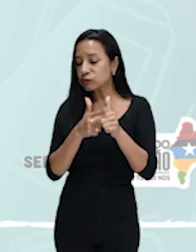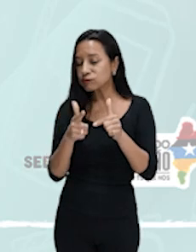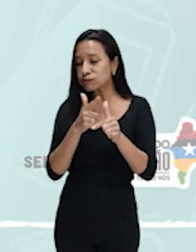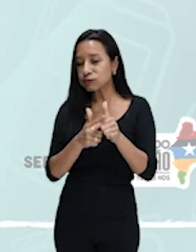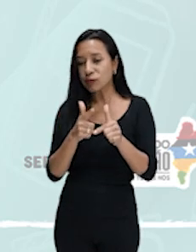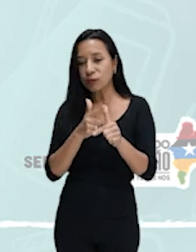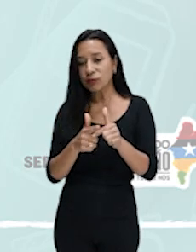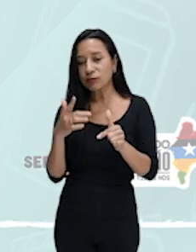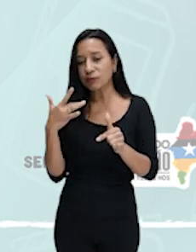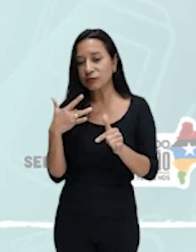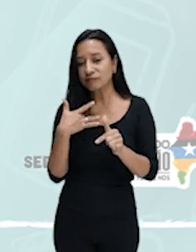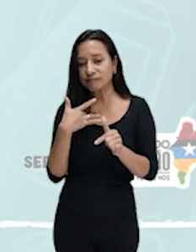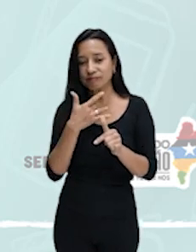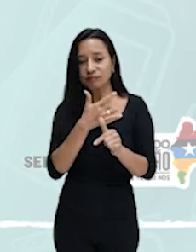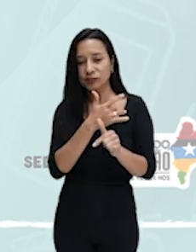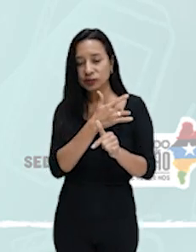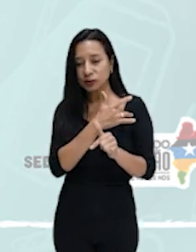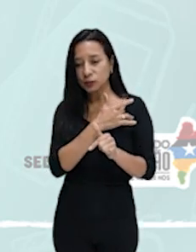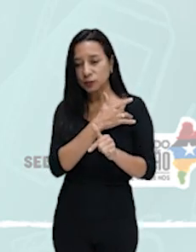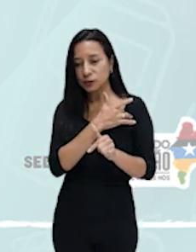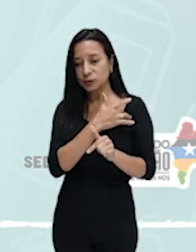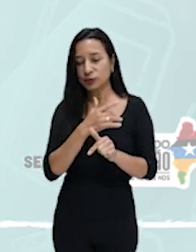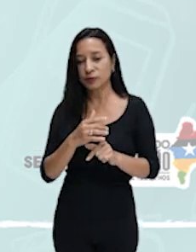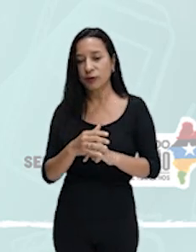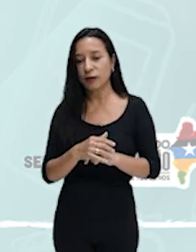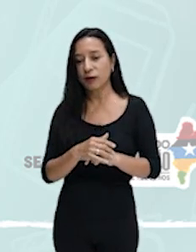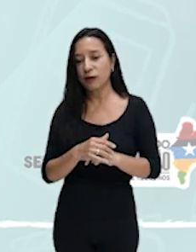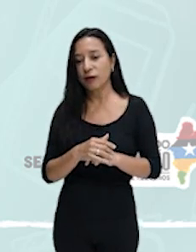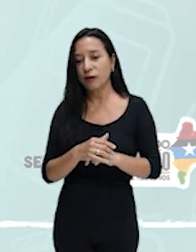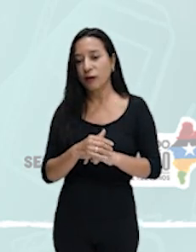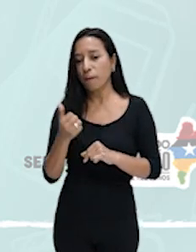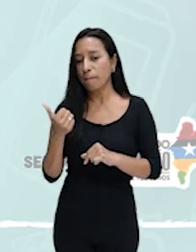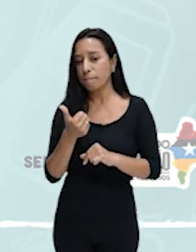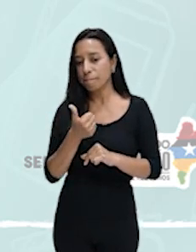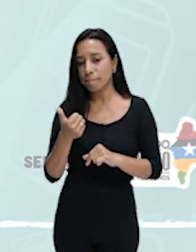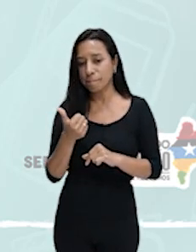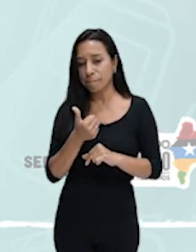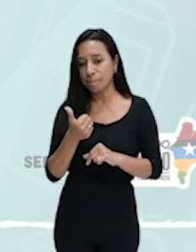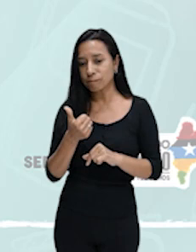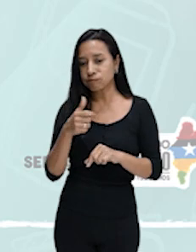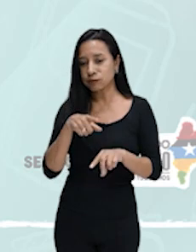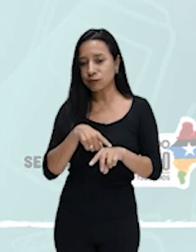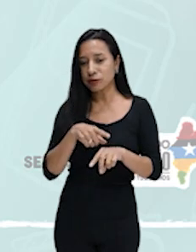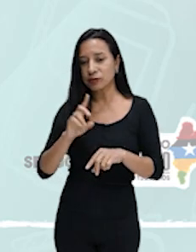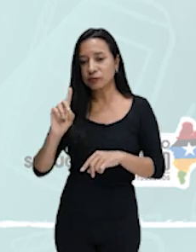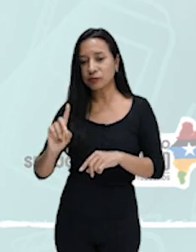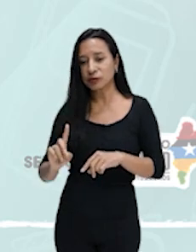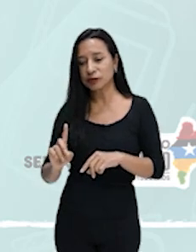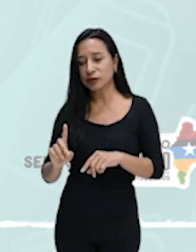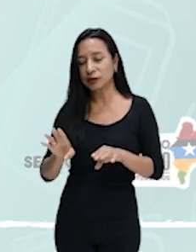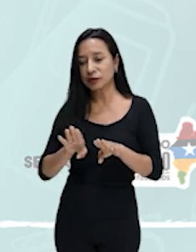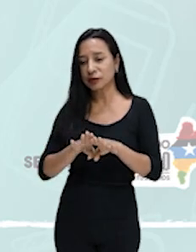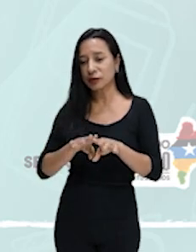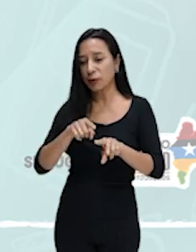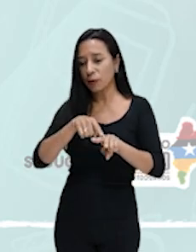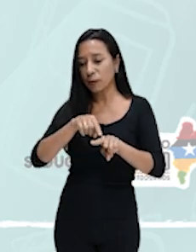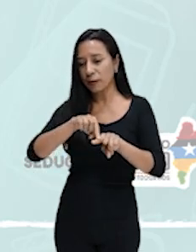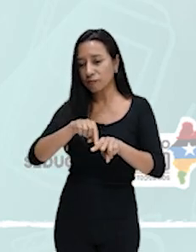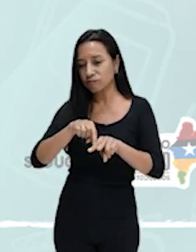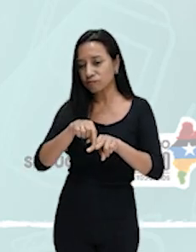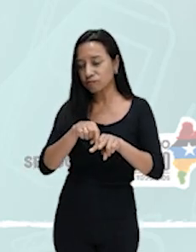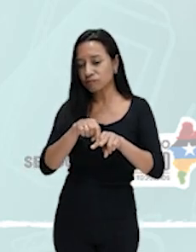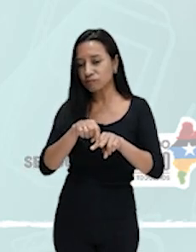bacia, perfuração do abdômen e da vagina, 11 fraturas da perna direita e deslocamento do pé